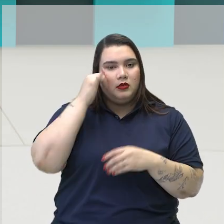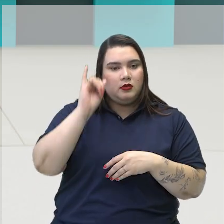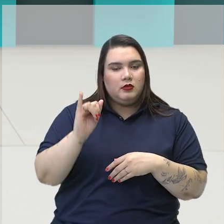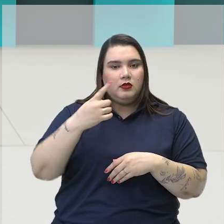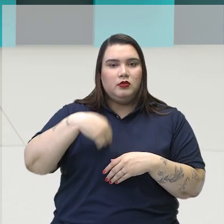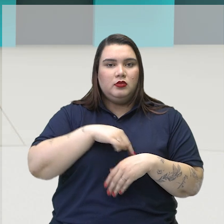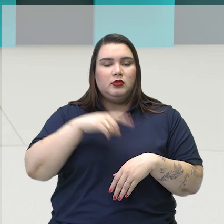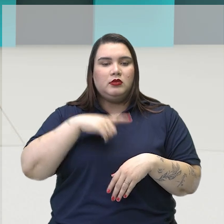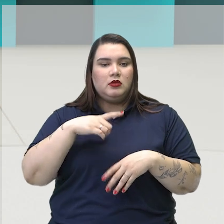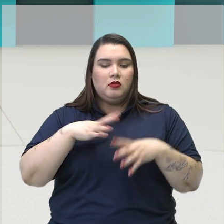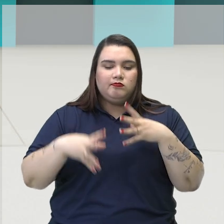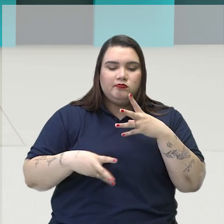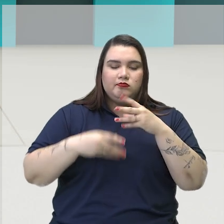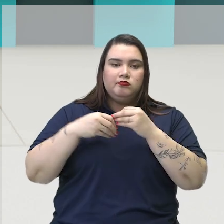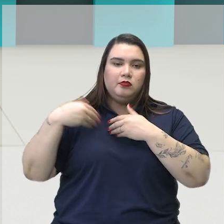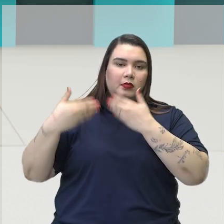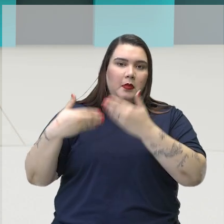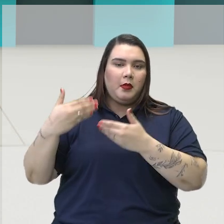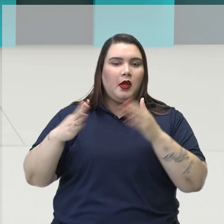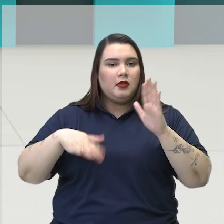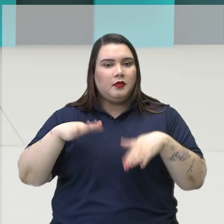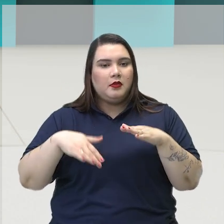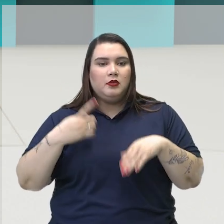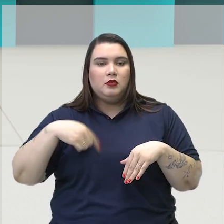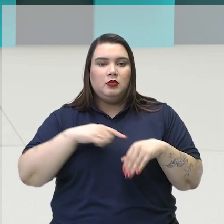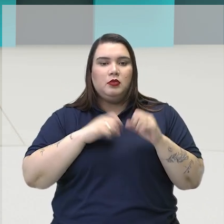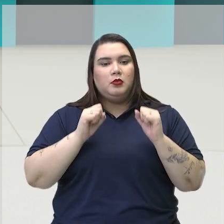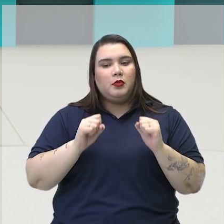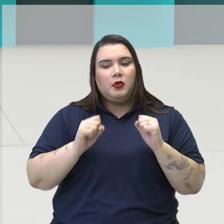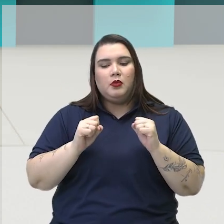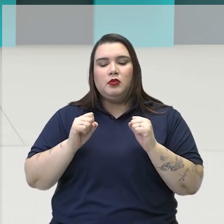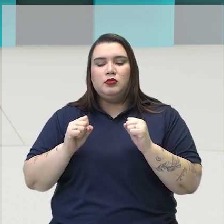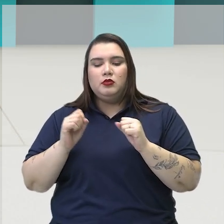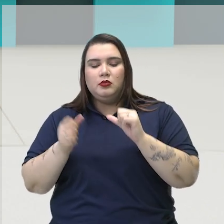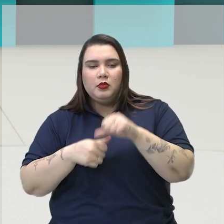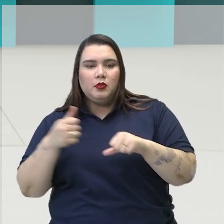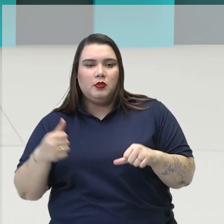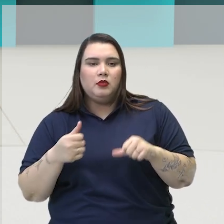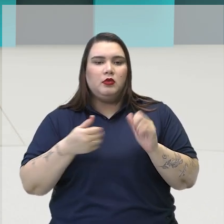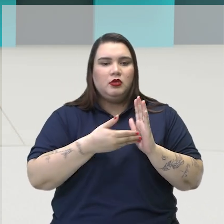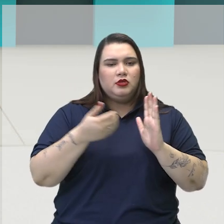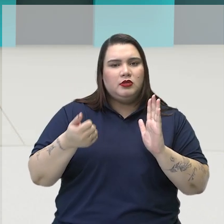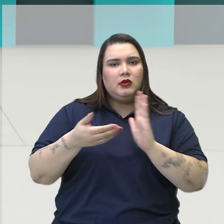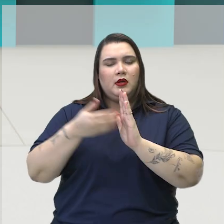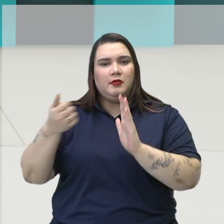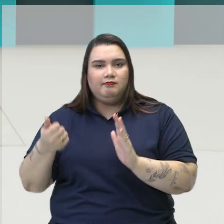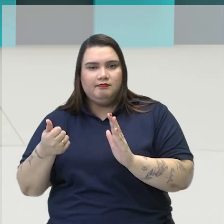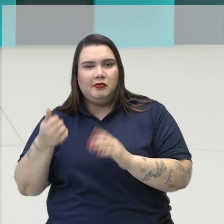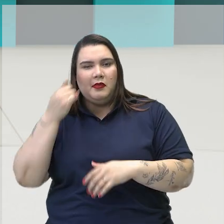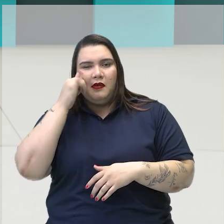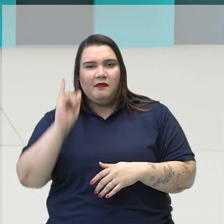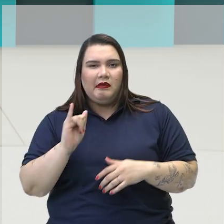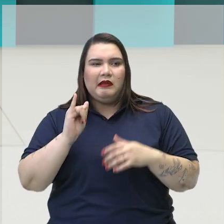nós carregamos e que de vez em quando a gente pode tirar um item aqui, outro ali, para essa mochila não ficar tão